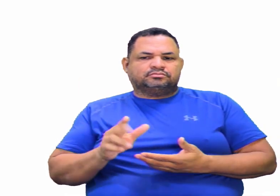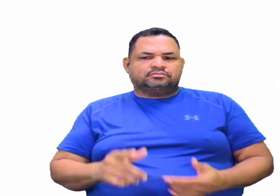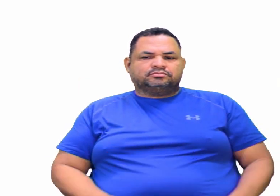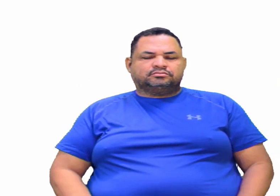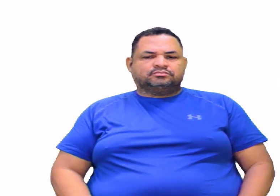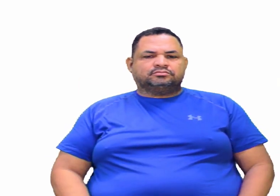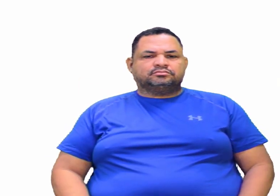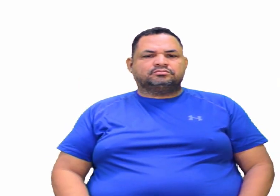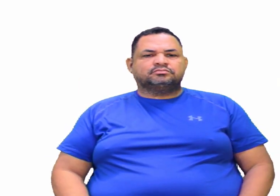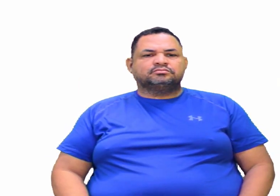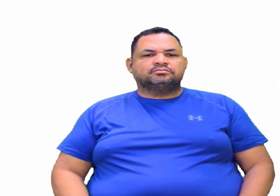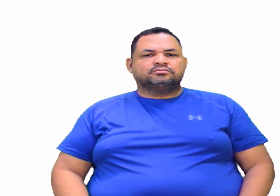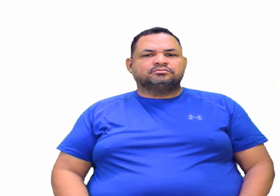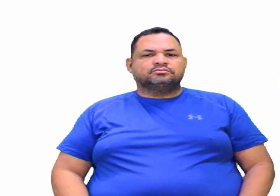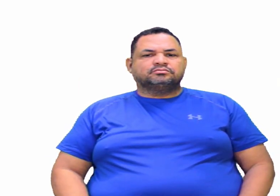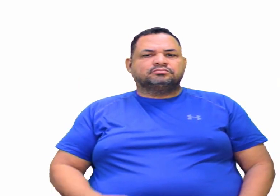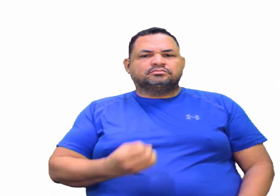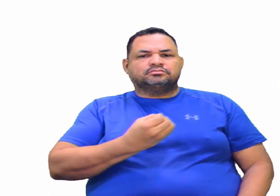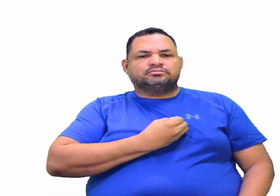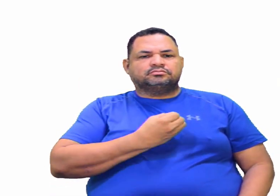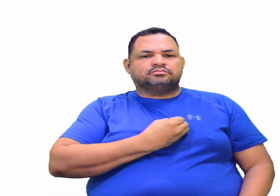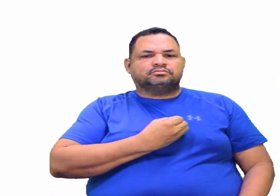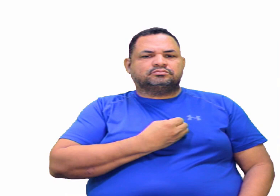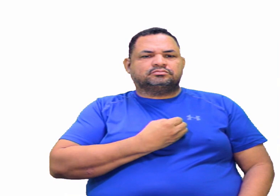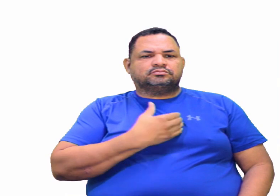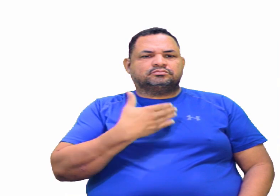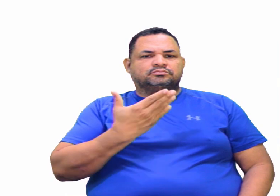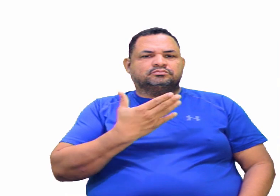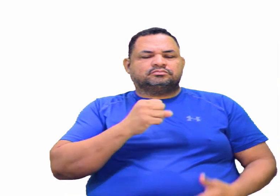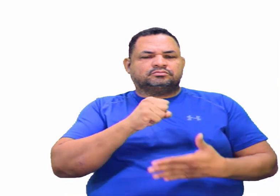vamos ver aqui essa questão aqui para ver o que a gente